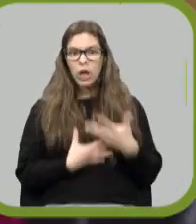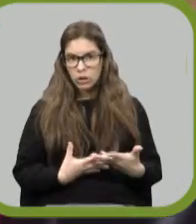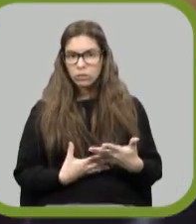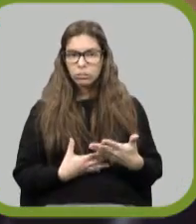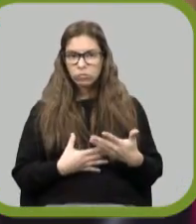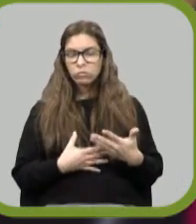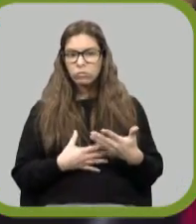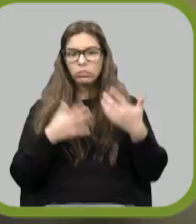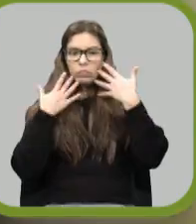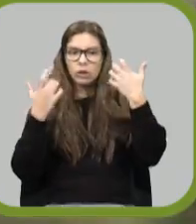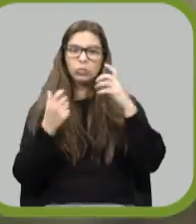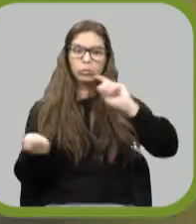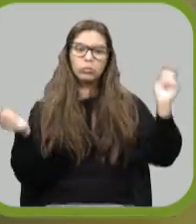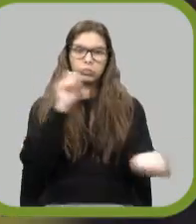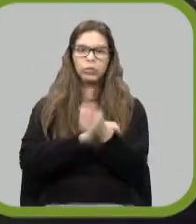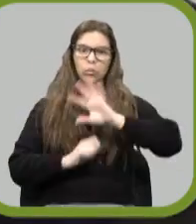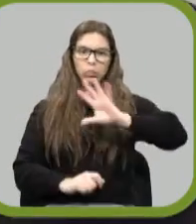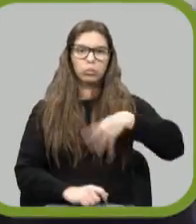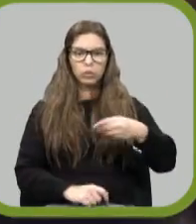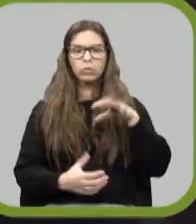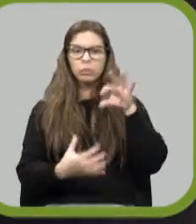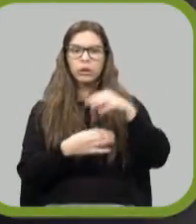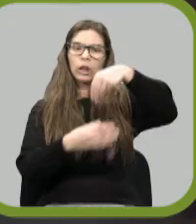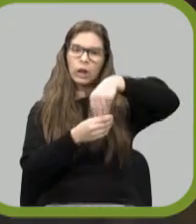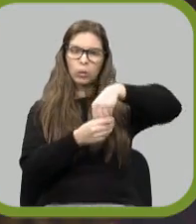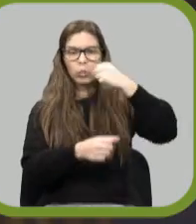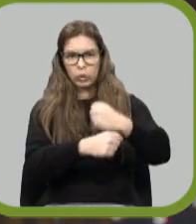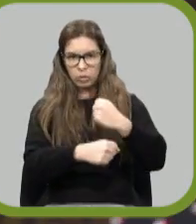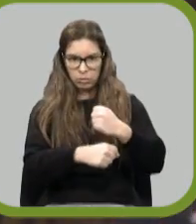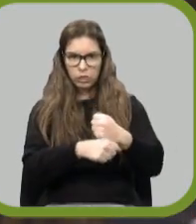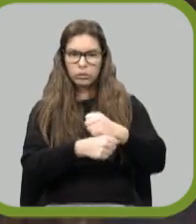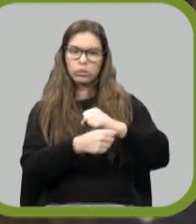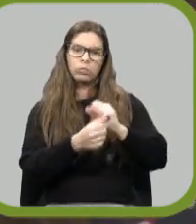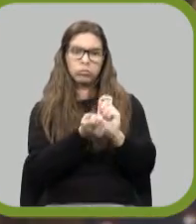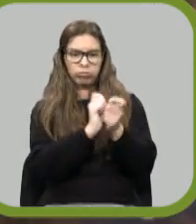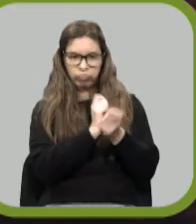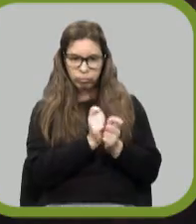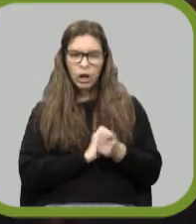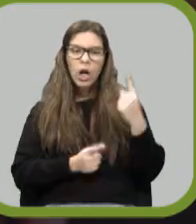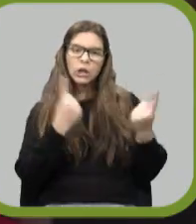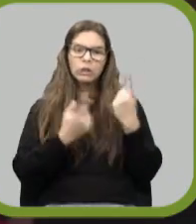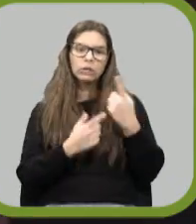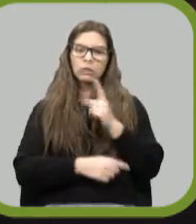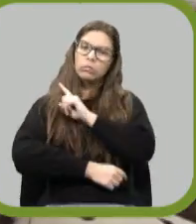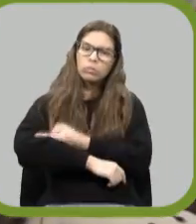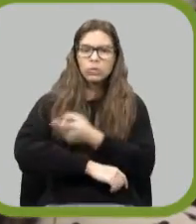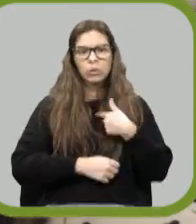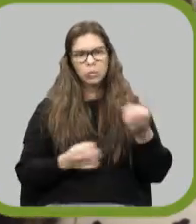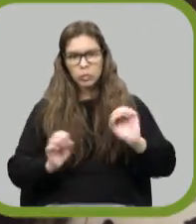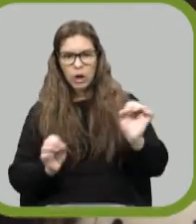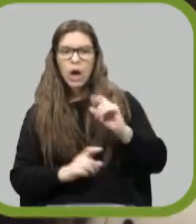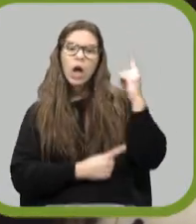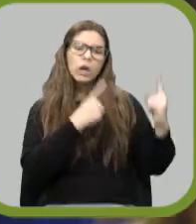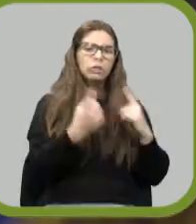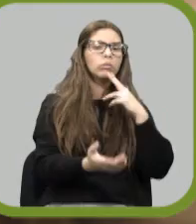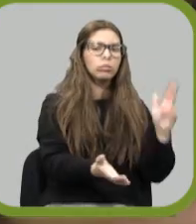vontade de mudar o seu mundo, de mudar as suas redações. E que, portanto, algumas vezes não se sentem capacitadas para isso, outras vezes já